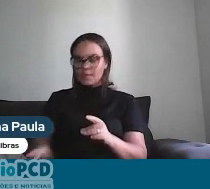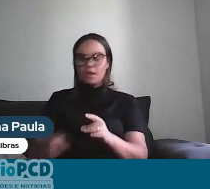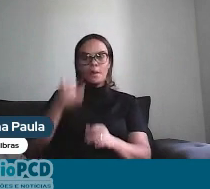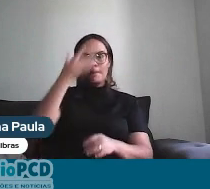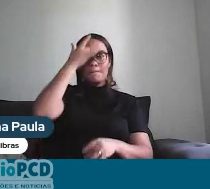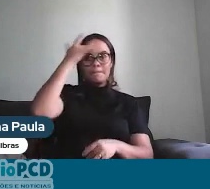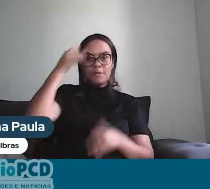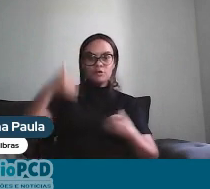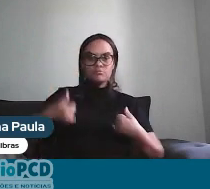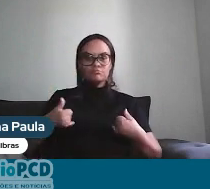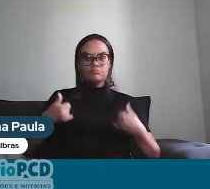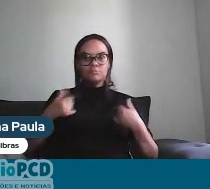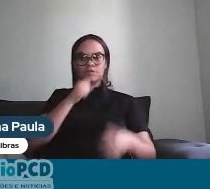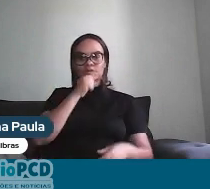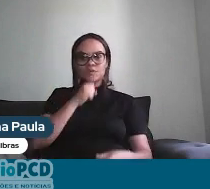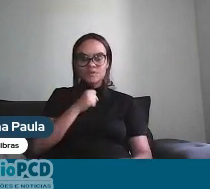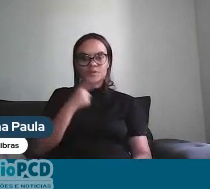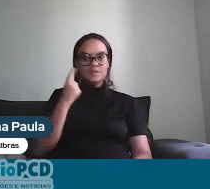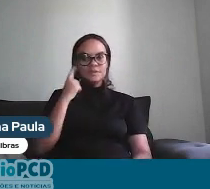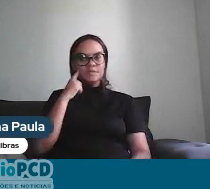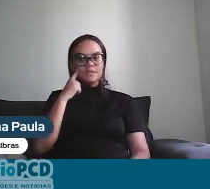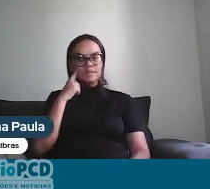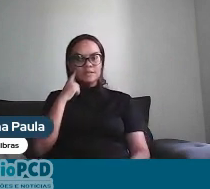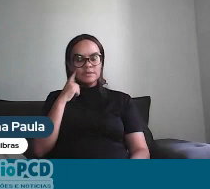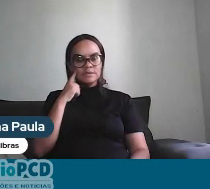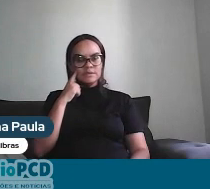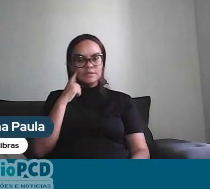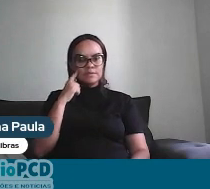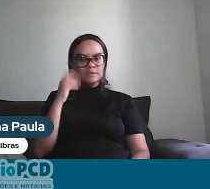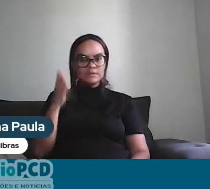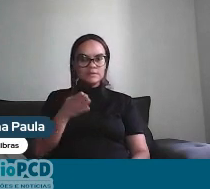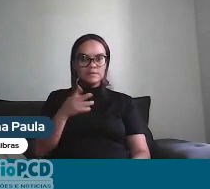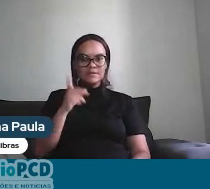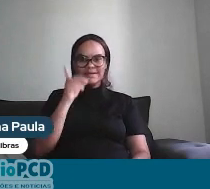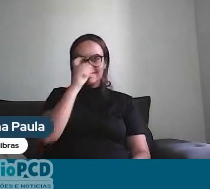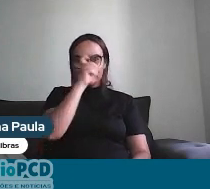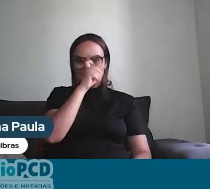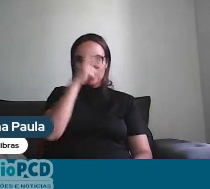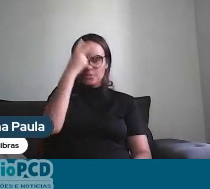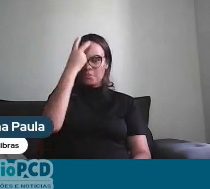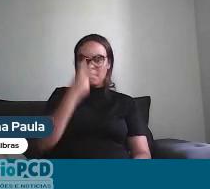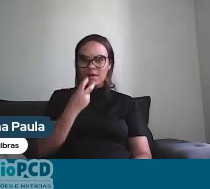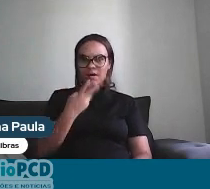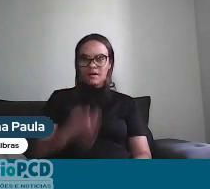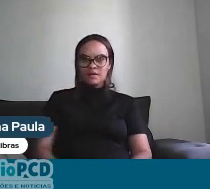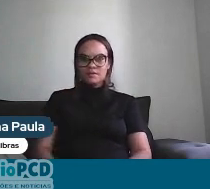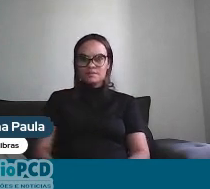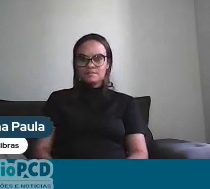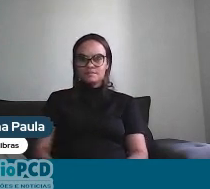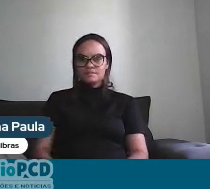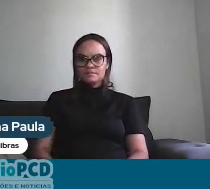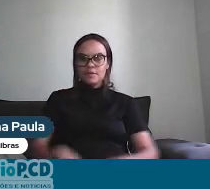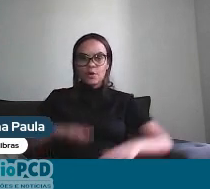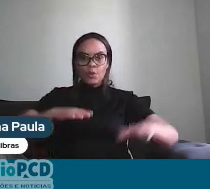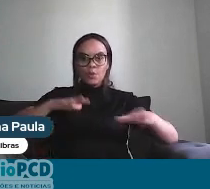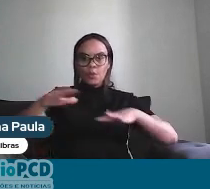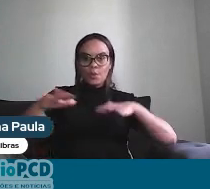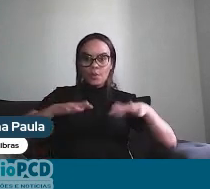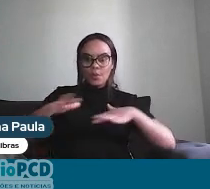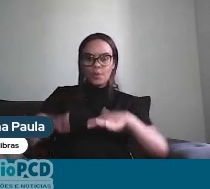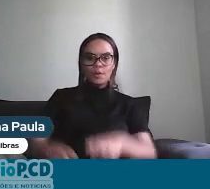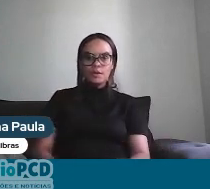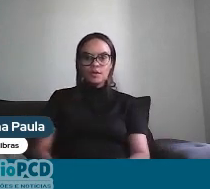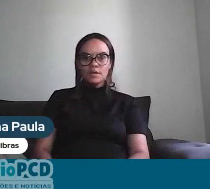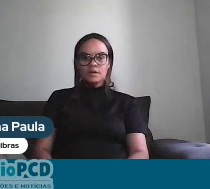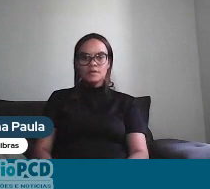não consegue ouvir bem, que não consegue, já tem dificuldades visuais, e até mesmo de mobilidade, de subir e